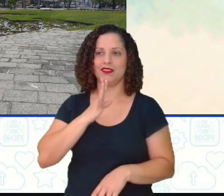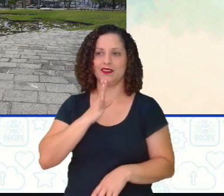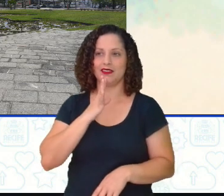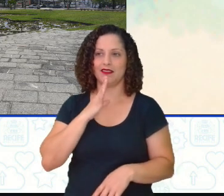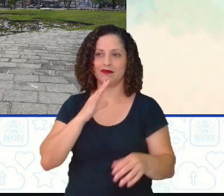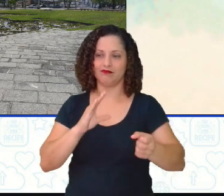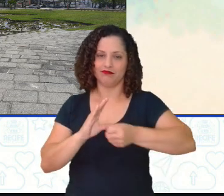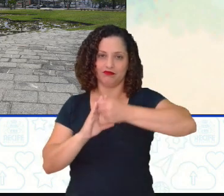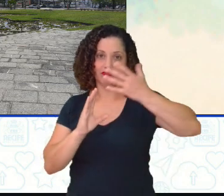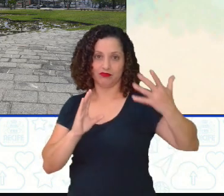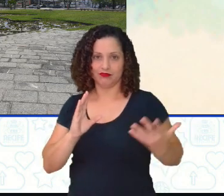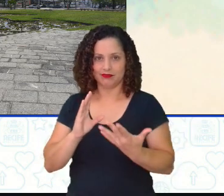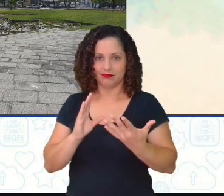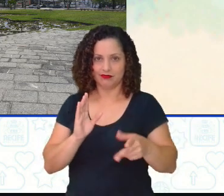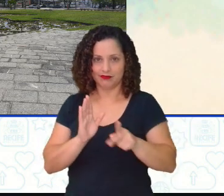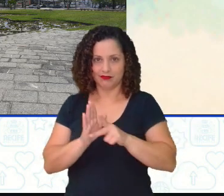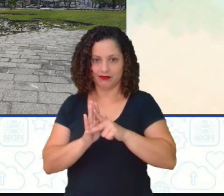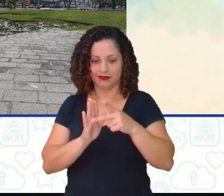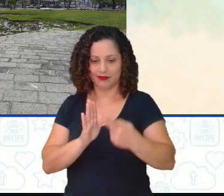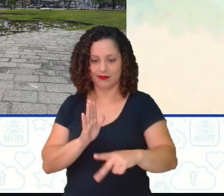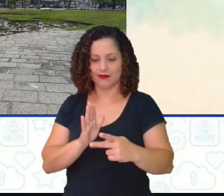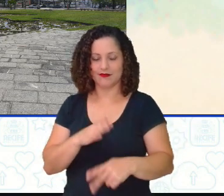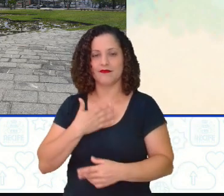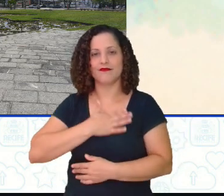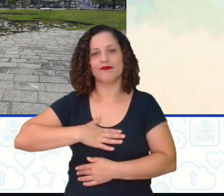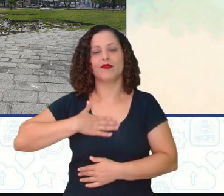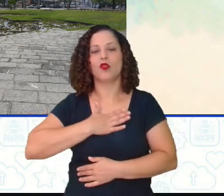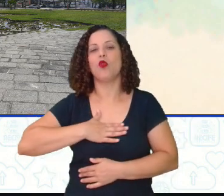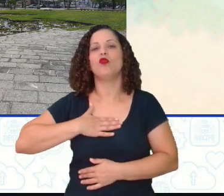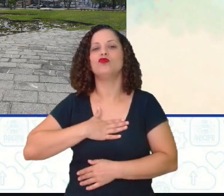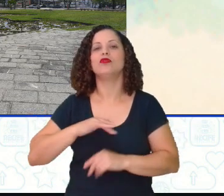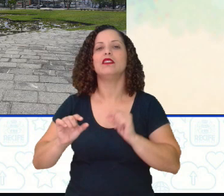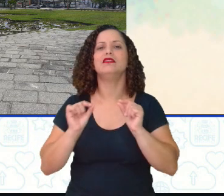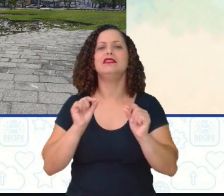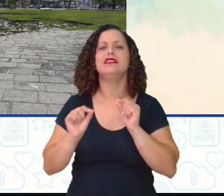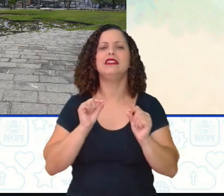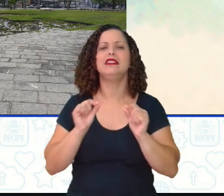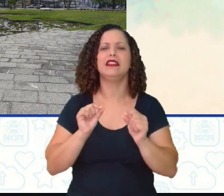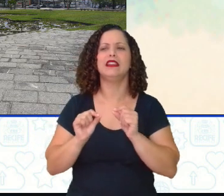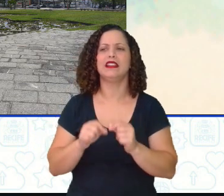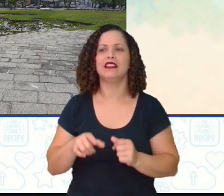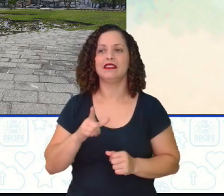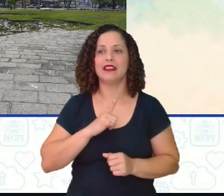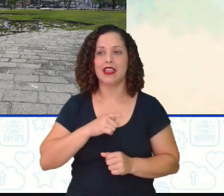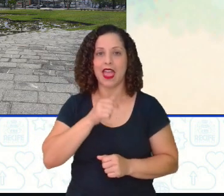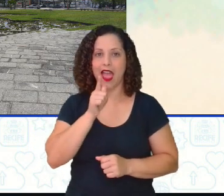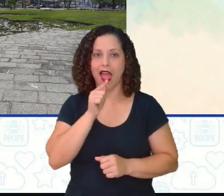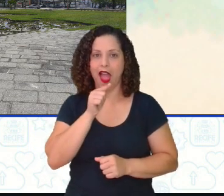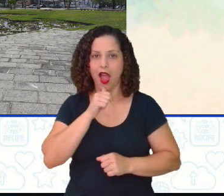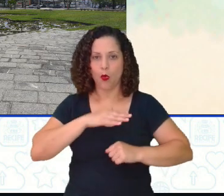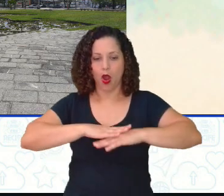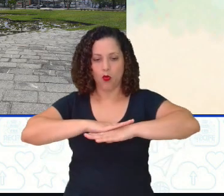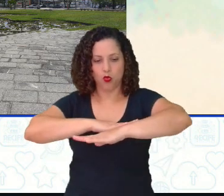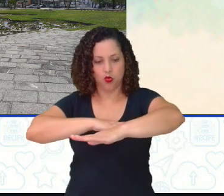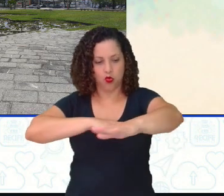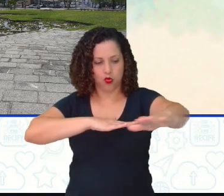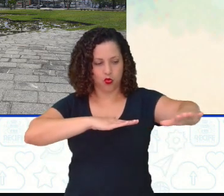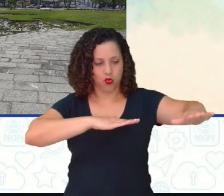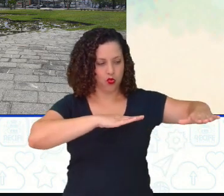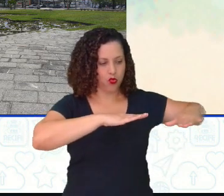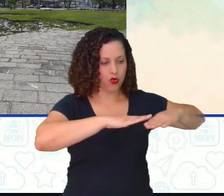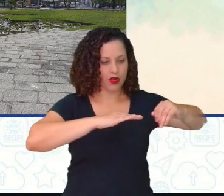das características de Burle Marx é que ele gosta de colocar espelhos d'água, como se fossem pequenos lagos,